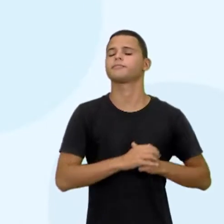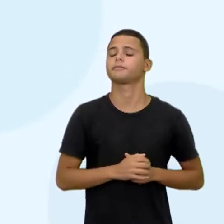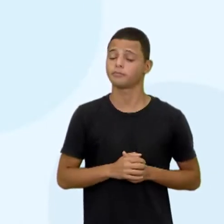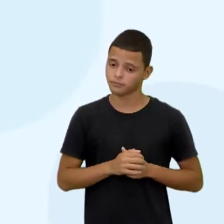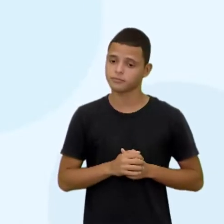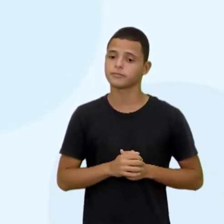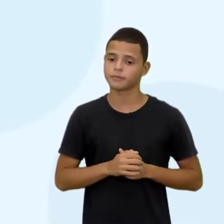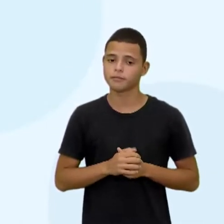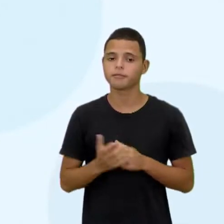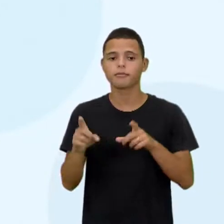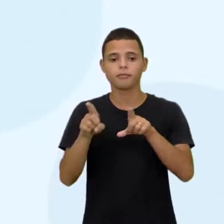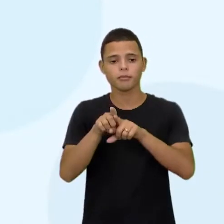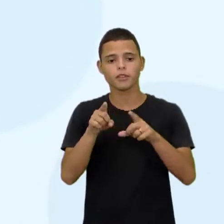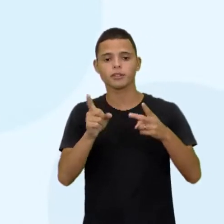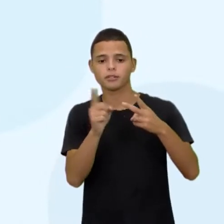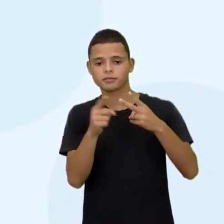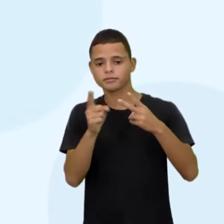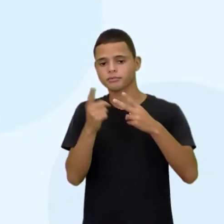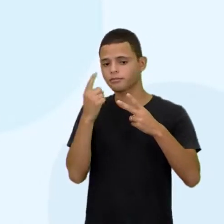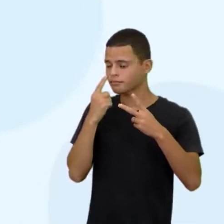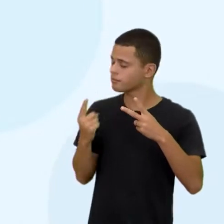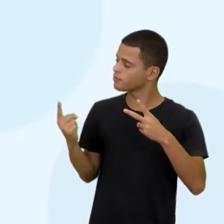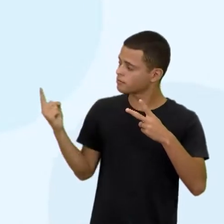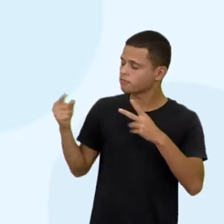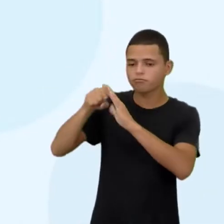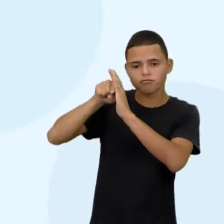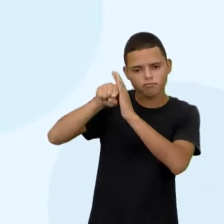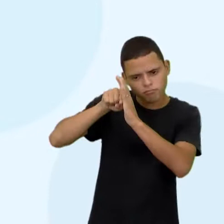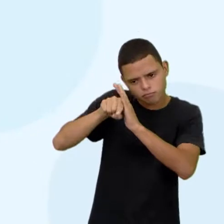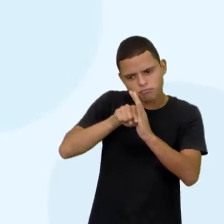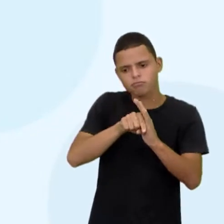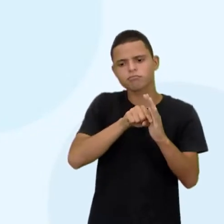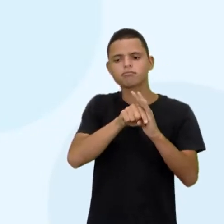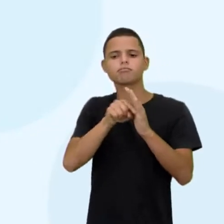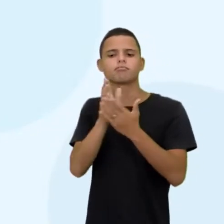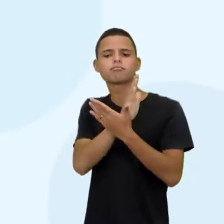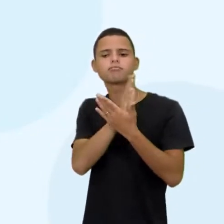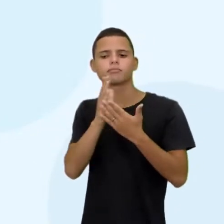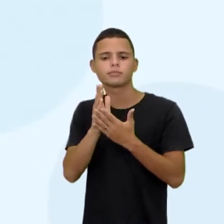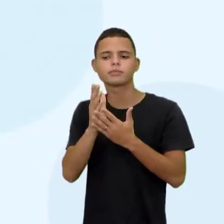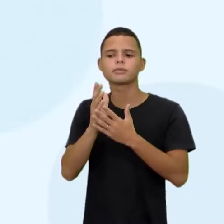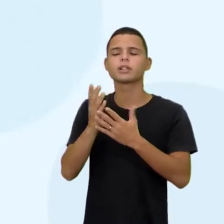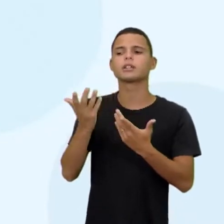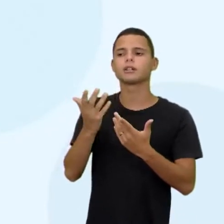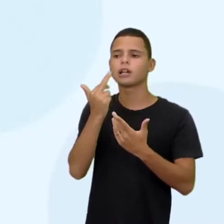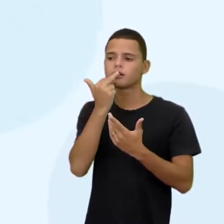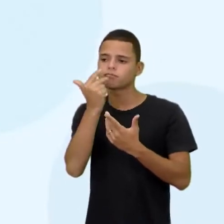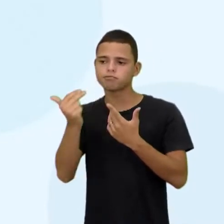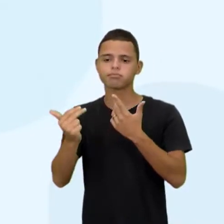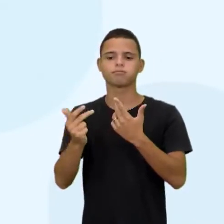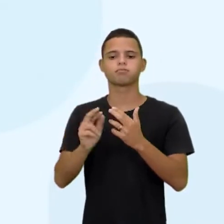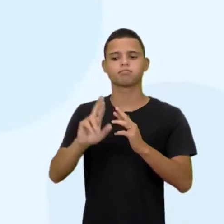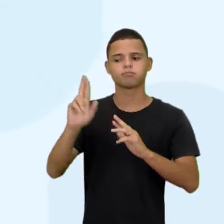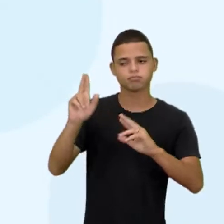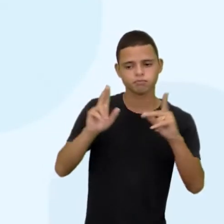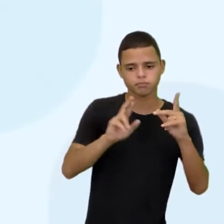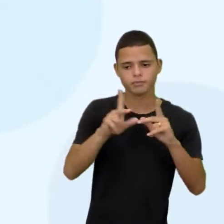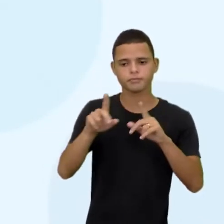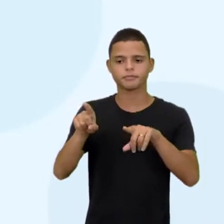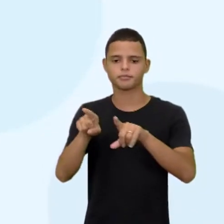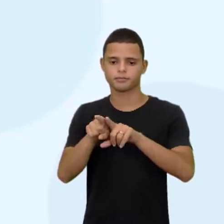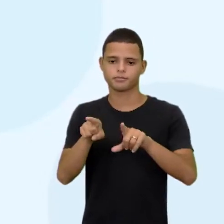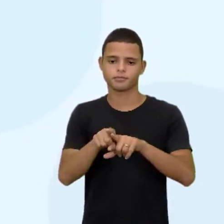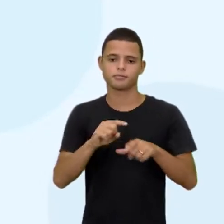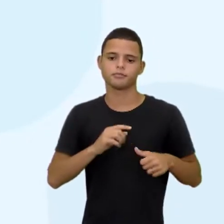enfatizar a investigação, apreciação e análise dos fenômenos de variação linguística em seus diferentes níveis e